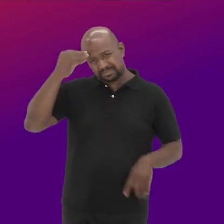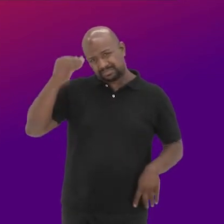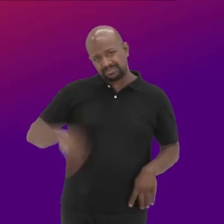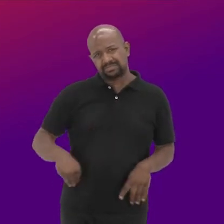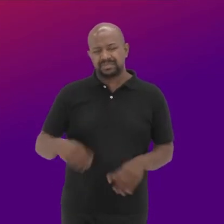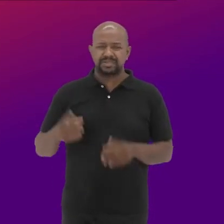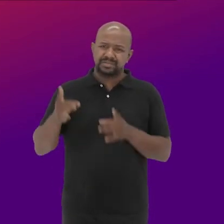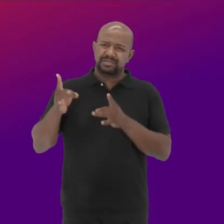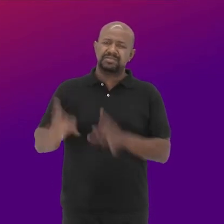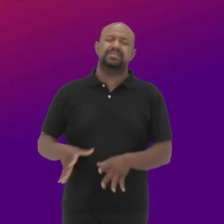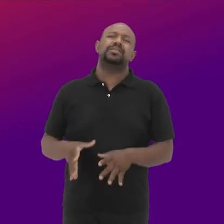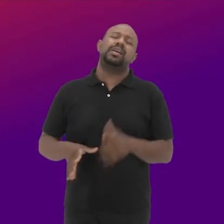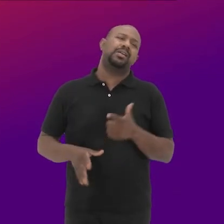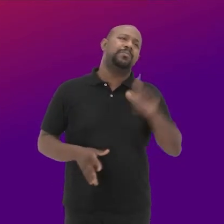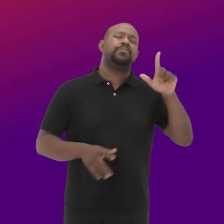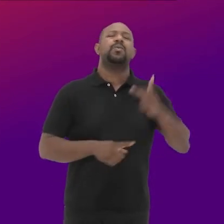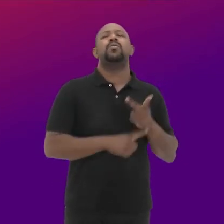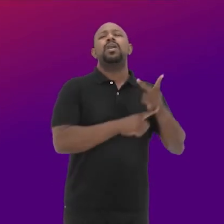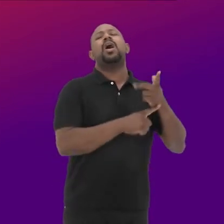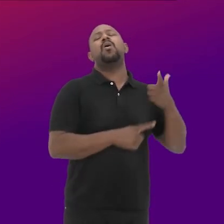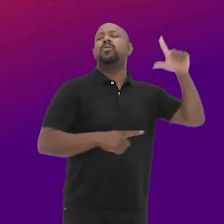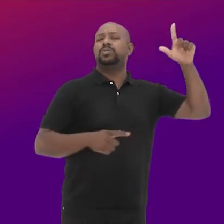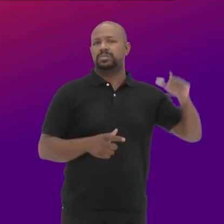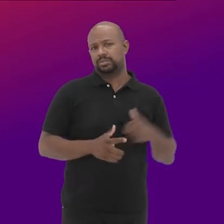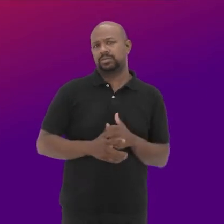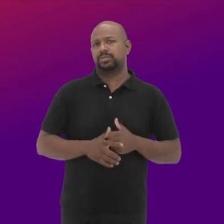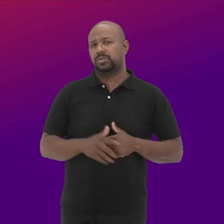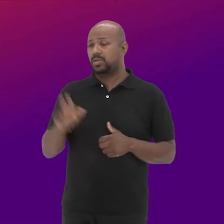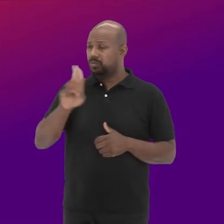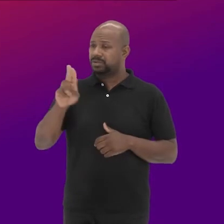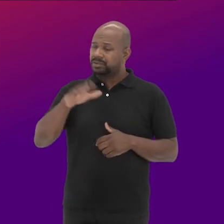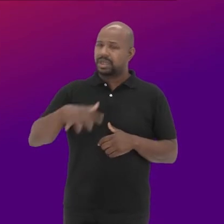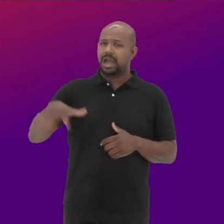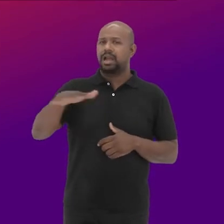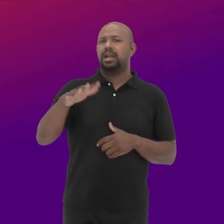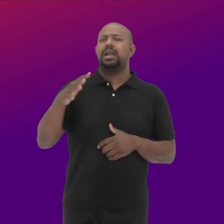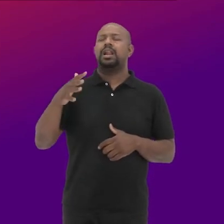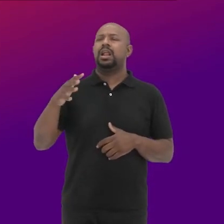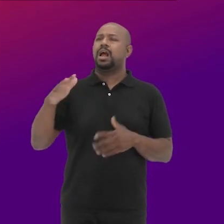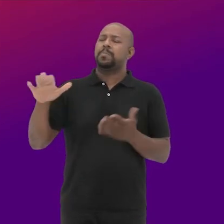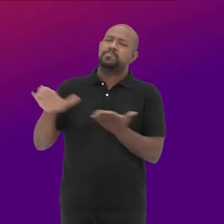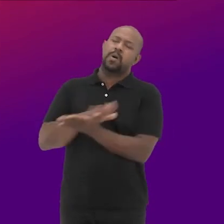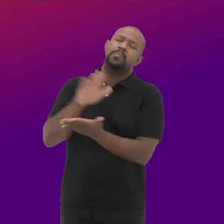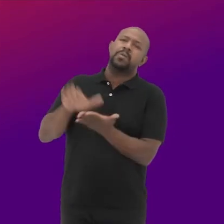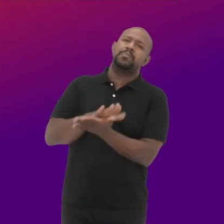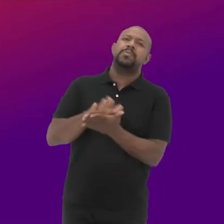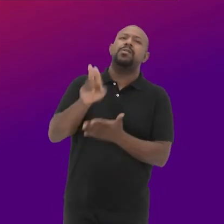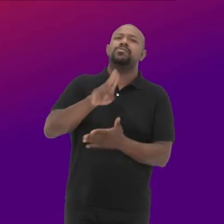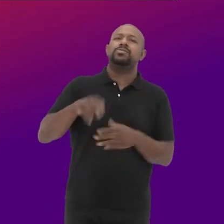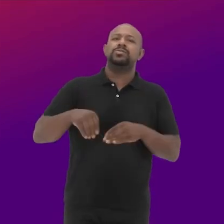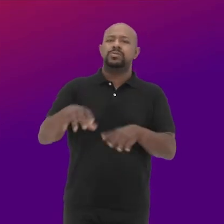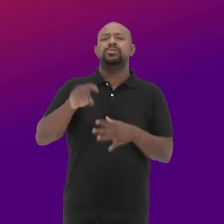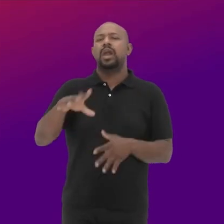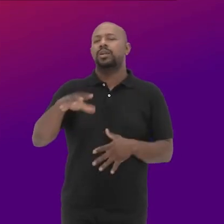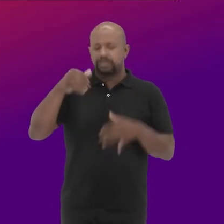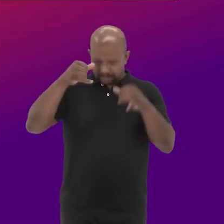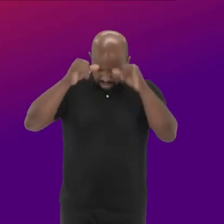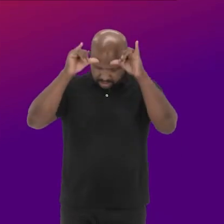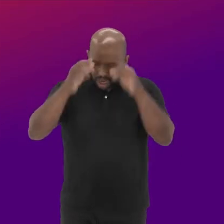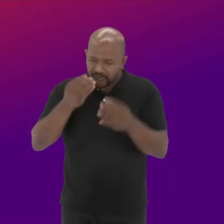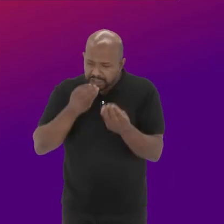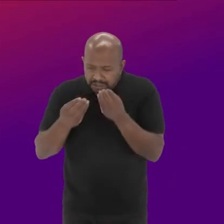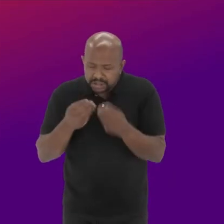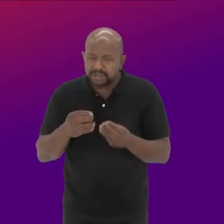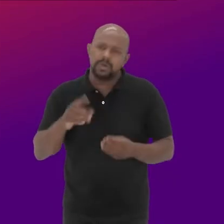da atividade, consequentemente utilizar aquela mata nativa ou derrubar aquela mata nativa para utilização de pasto